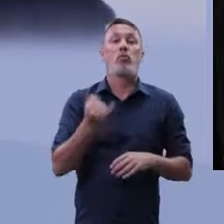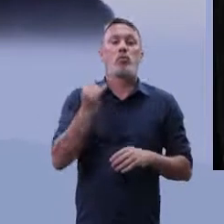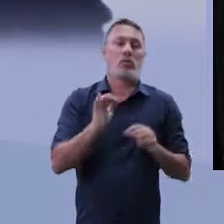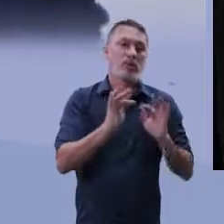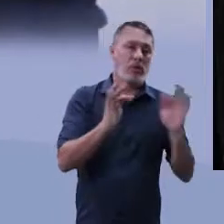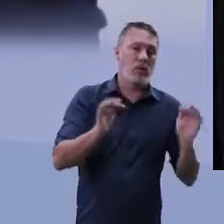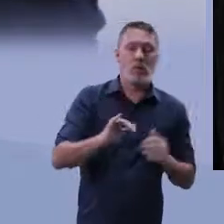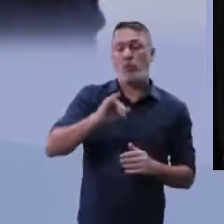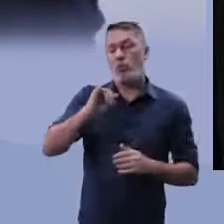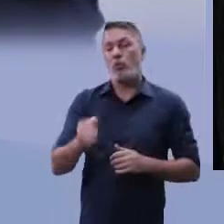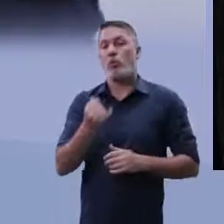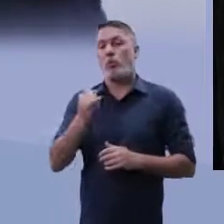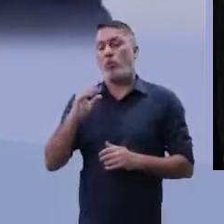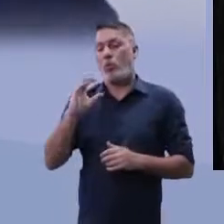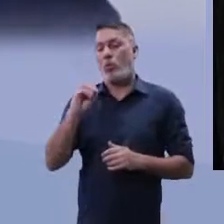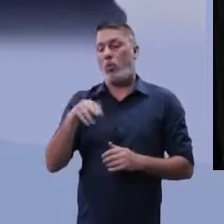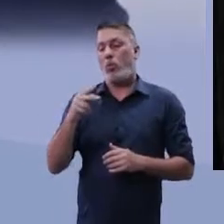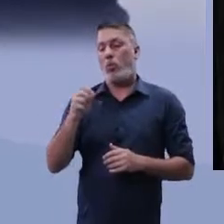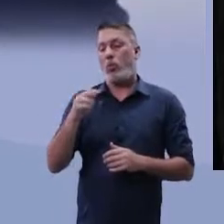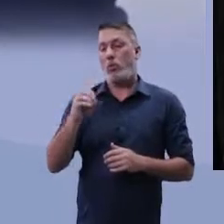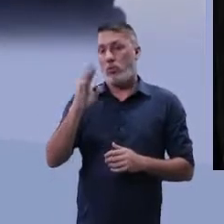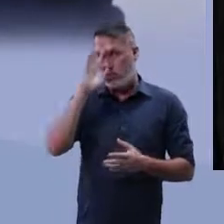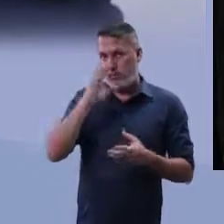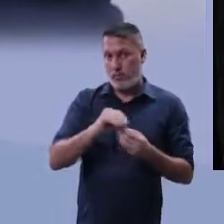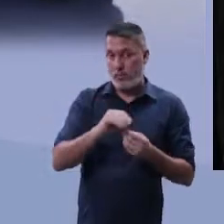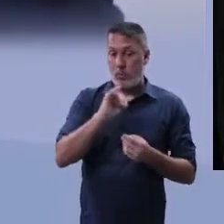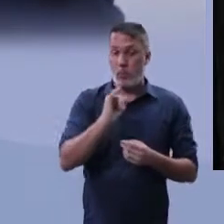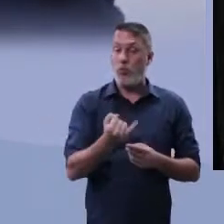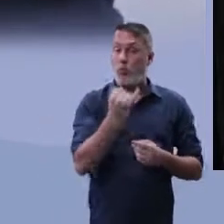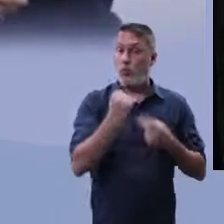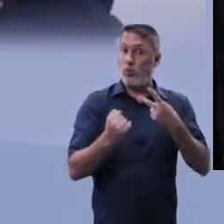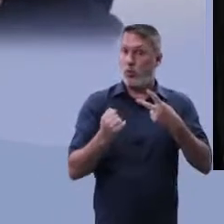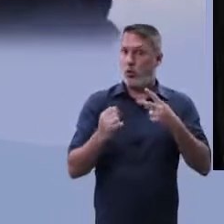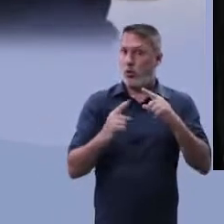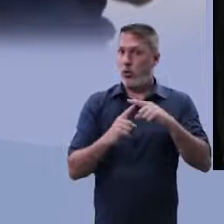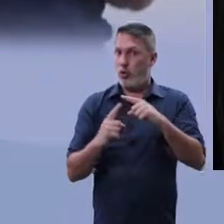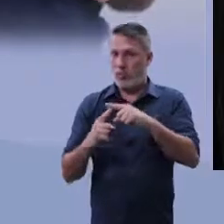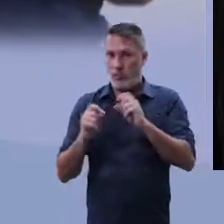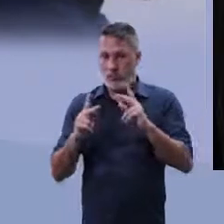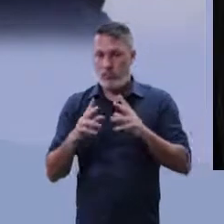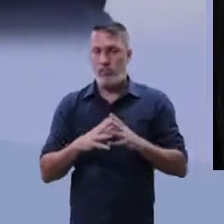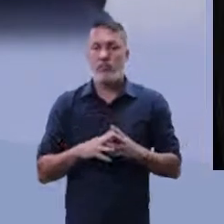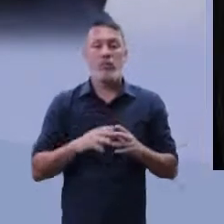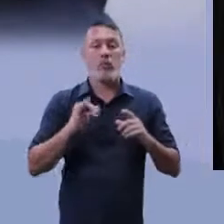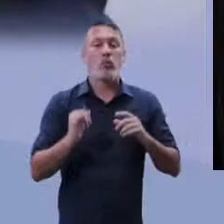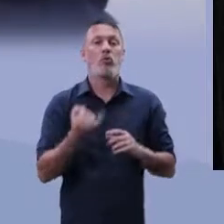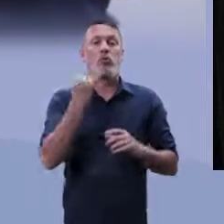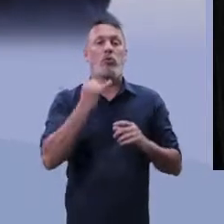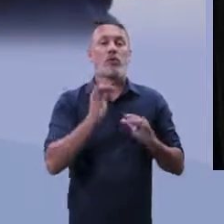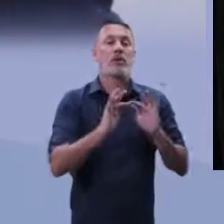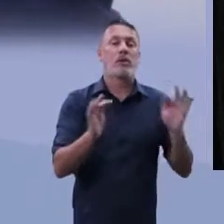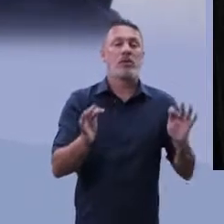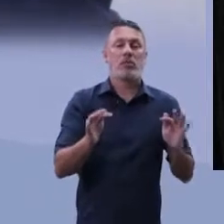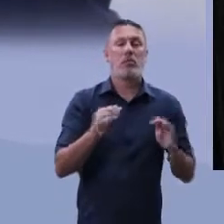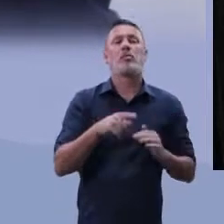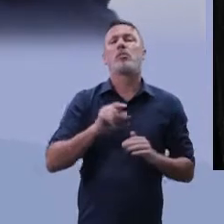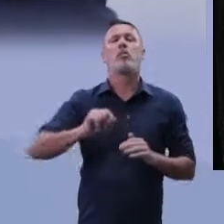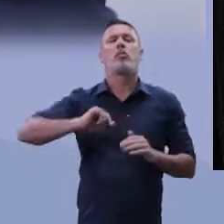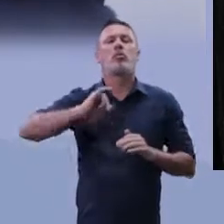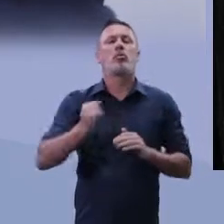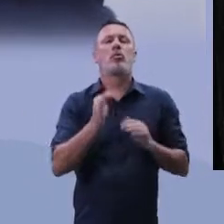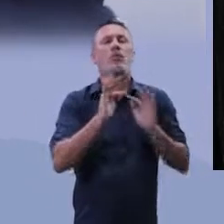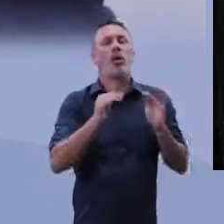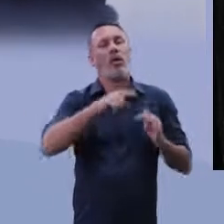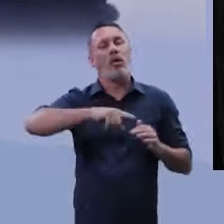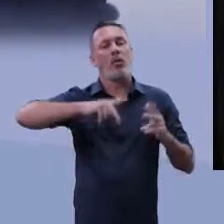você tem juro simples e juro composto. Pegou a visão, meu hacker? Juro simples, juro composto. Né? Juro simples